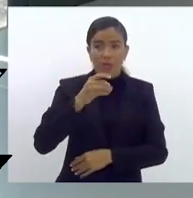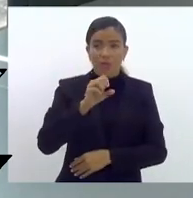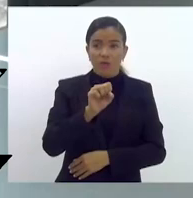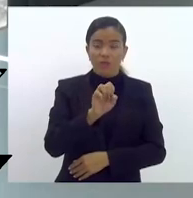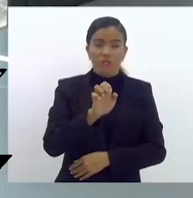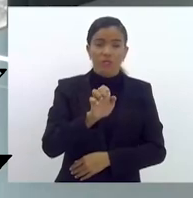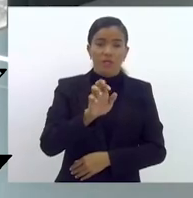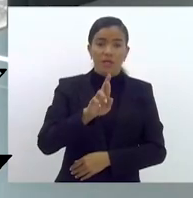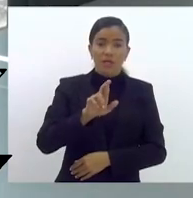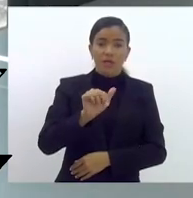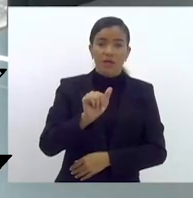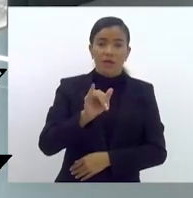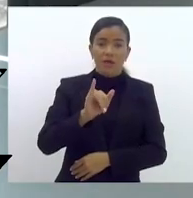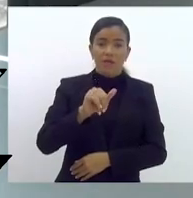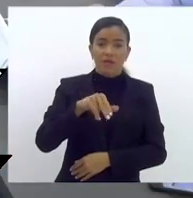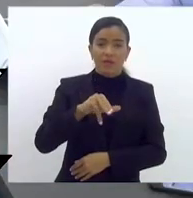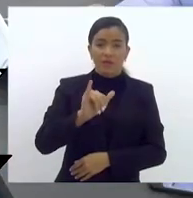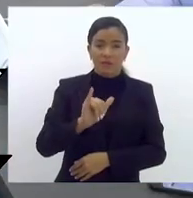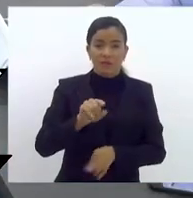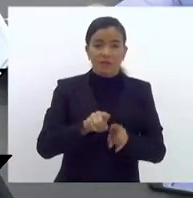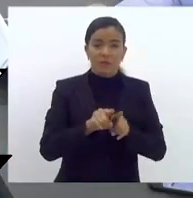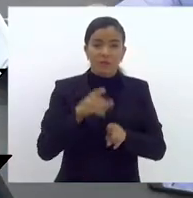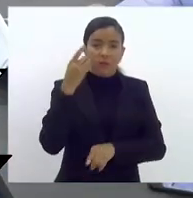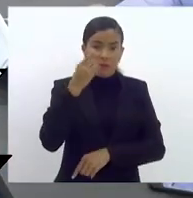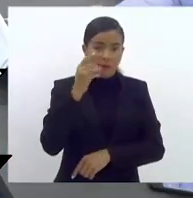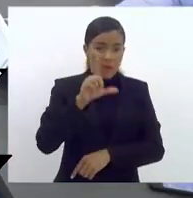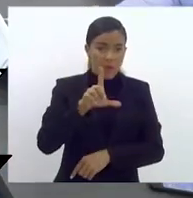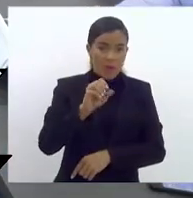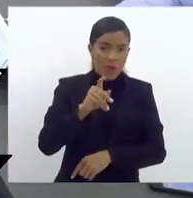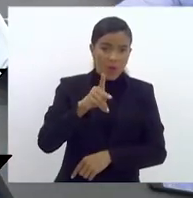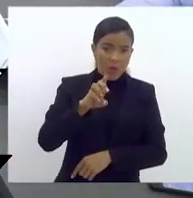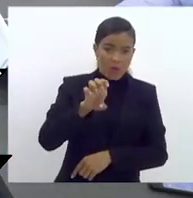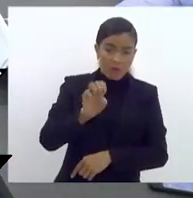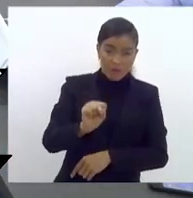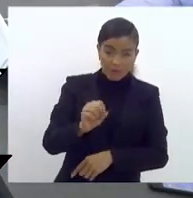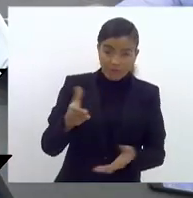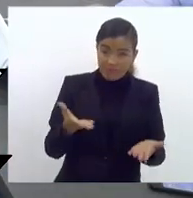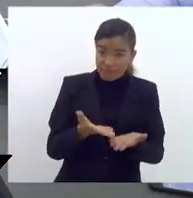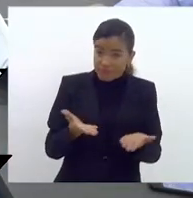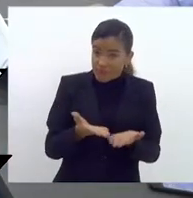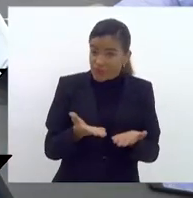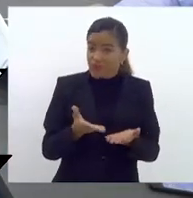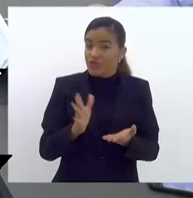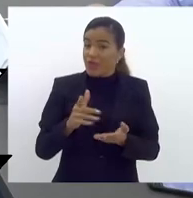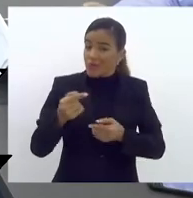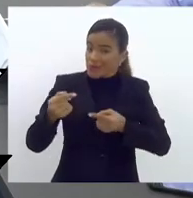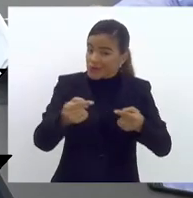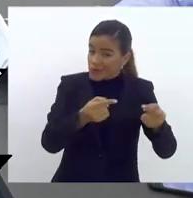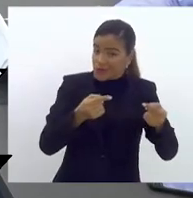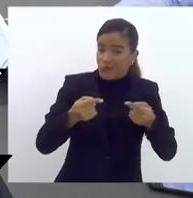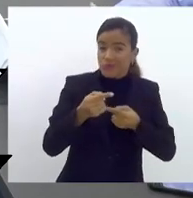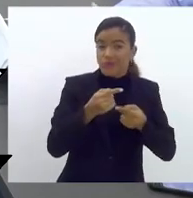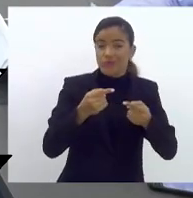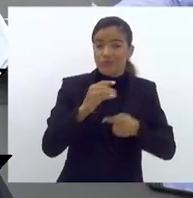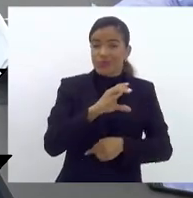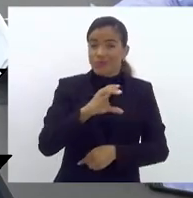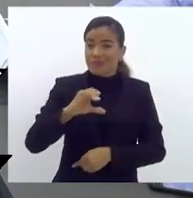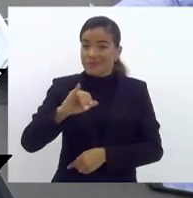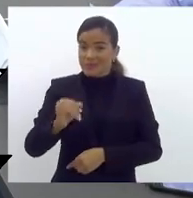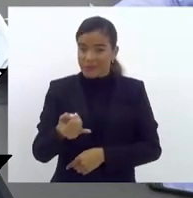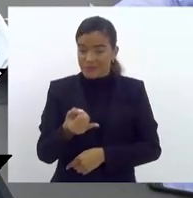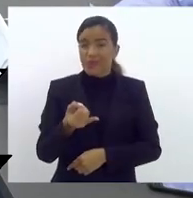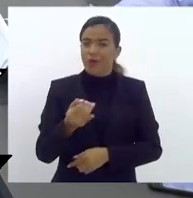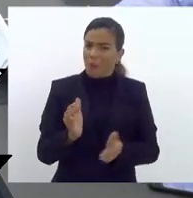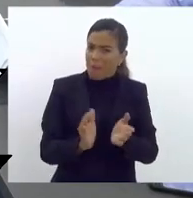Alan Lopes conosco aqui obrigado enfrentamos projeto de vossa excelência foi discutido aqui essa CJ